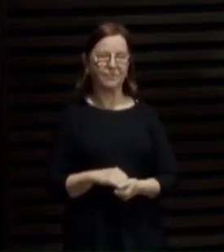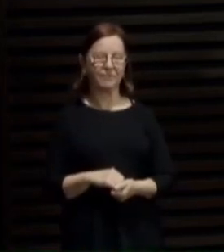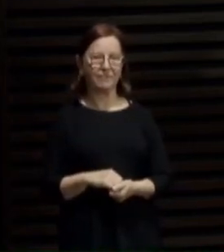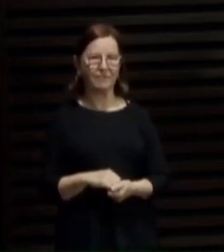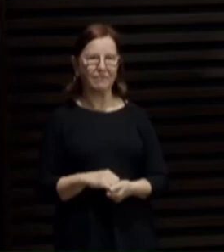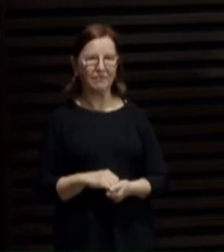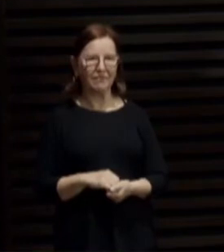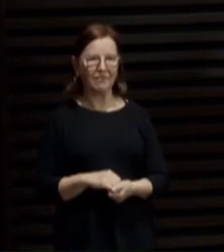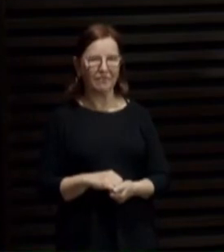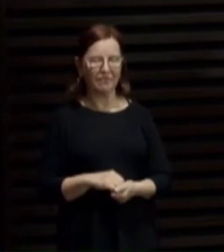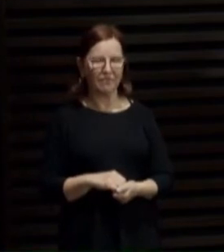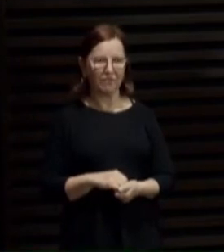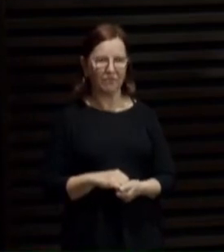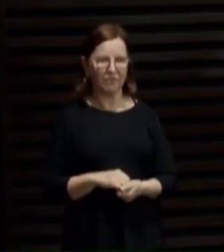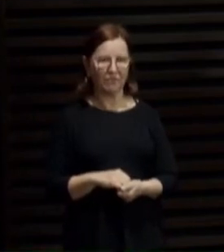E a gente perdeu.